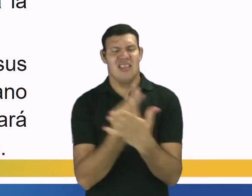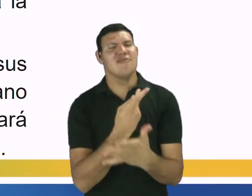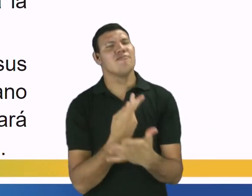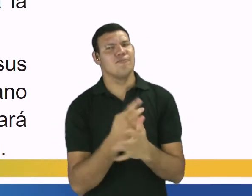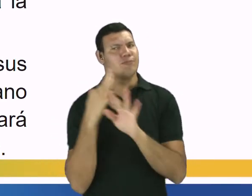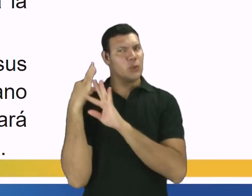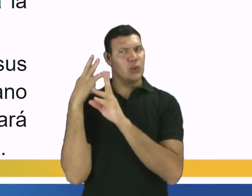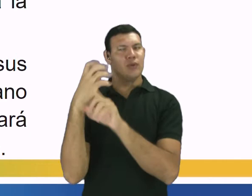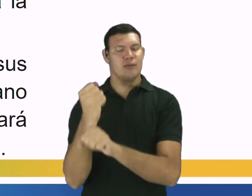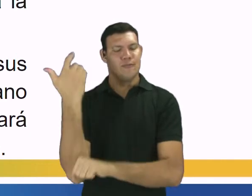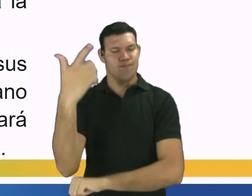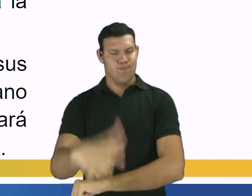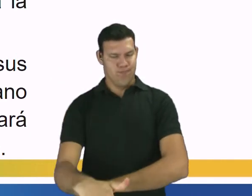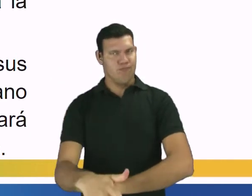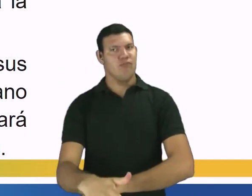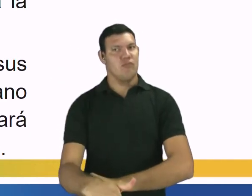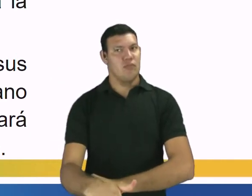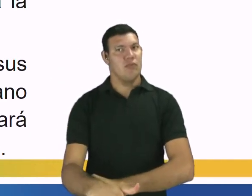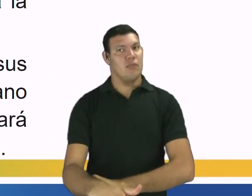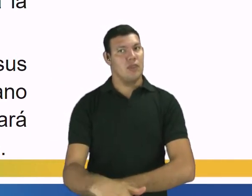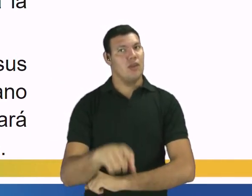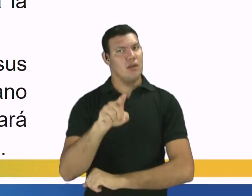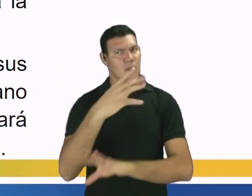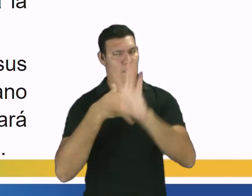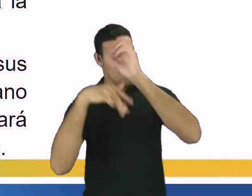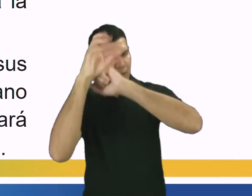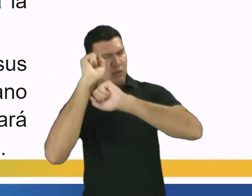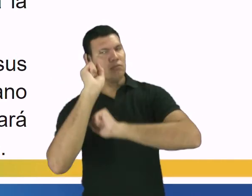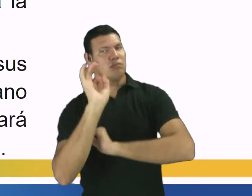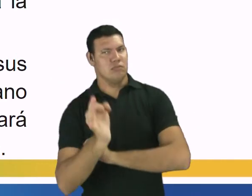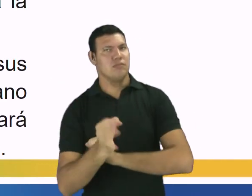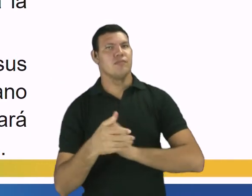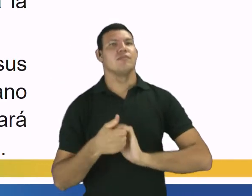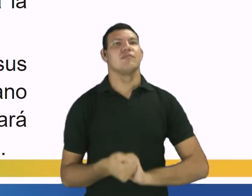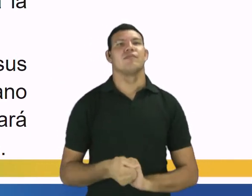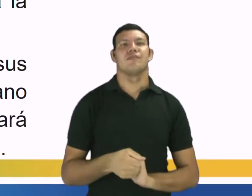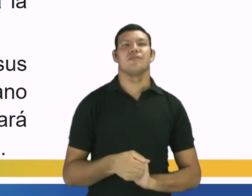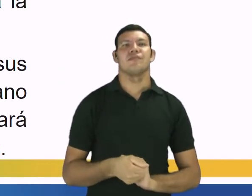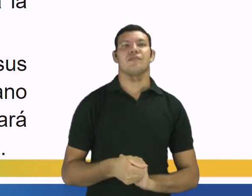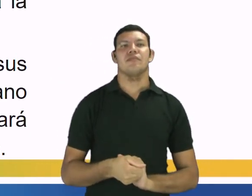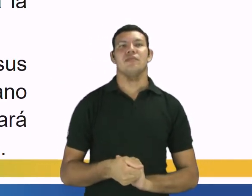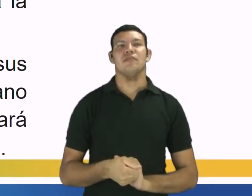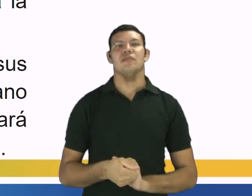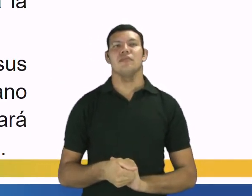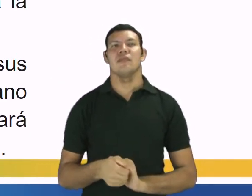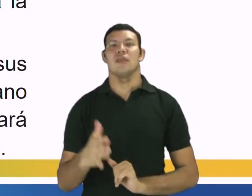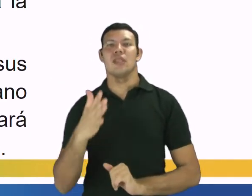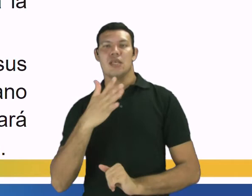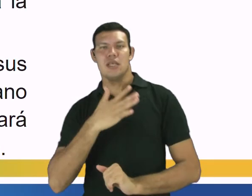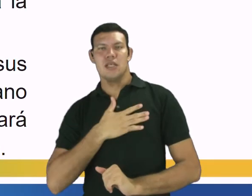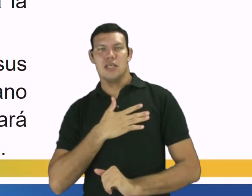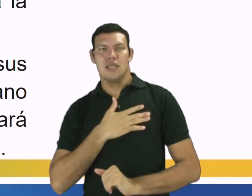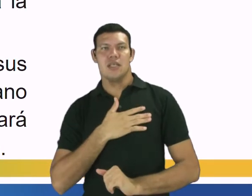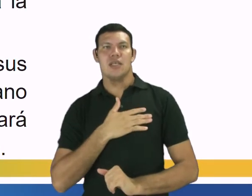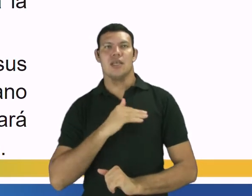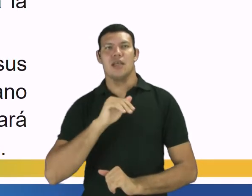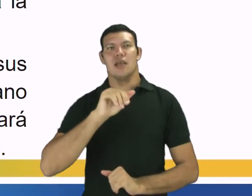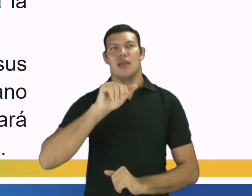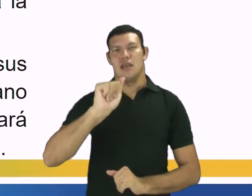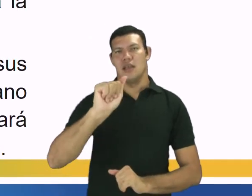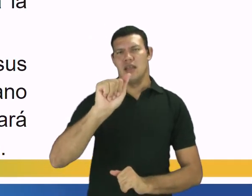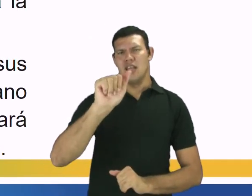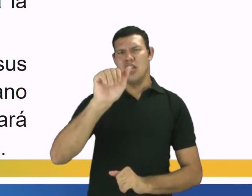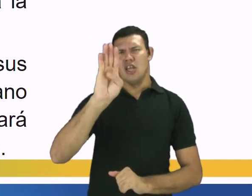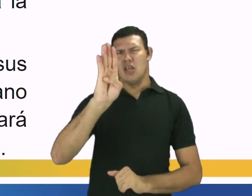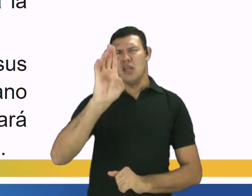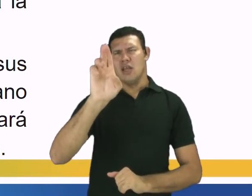vamos revisar, tá, pessoal? Não pode ficar sem aprender. Continuando. Minha bula tem 94 anos. Pera aí, professor,